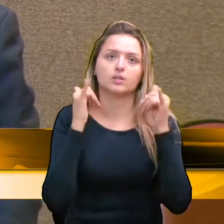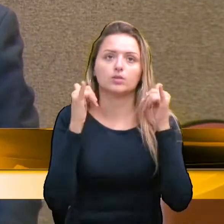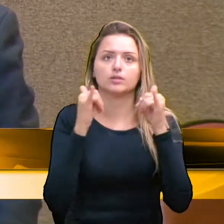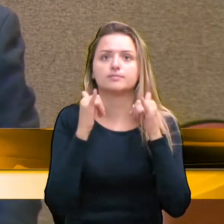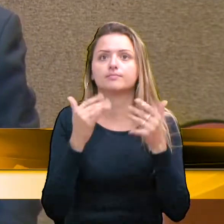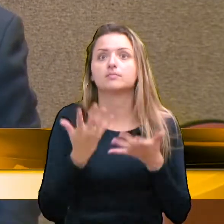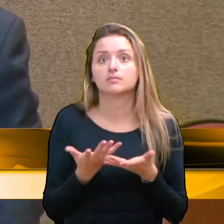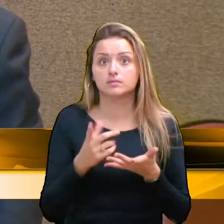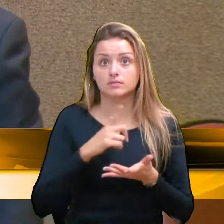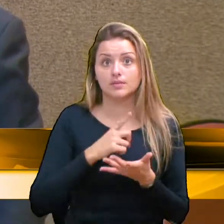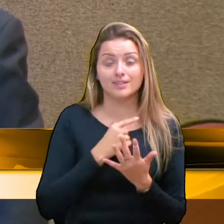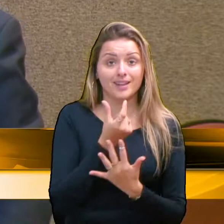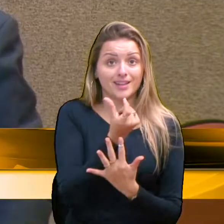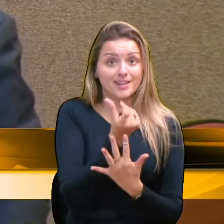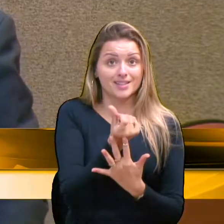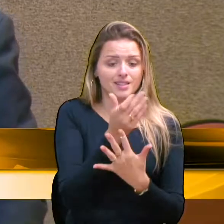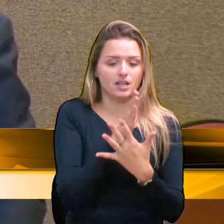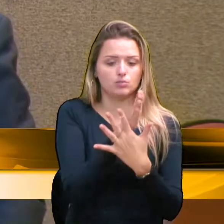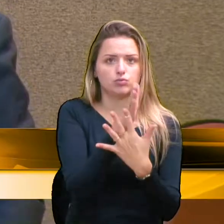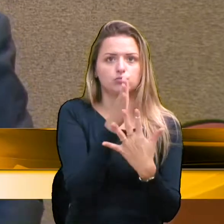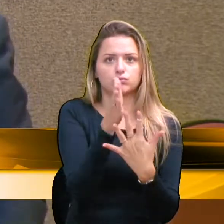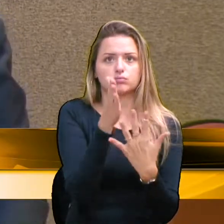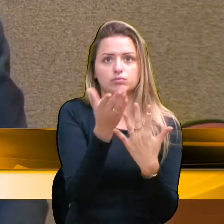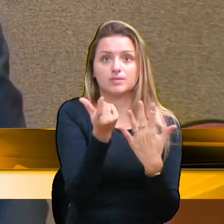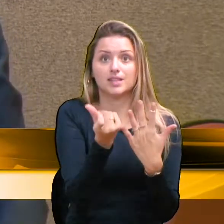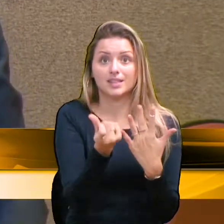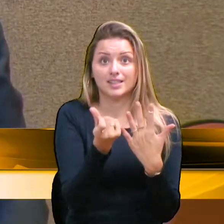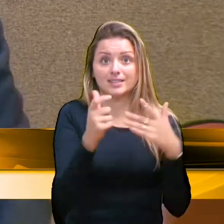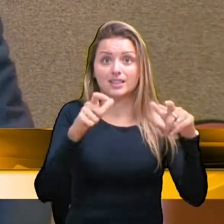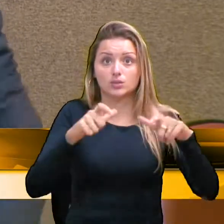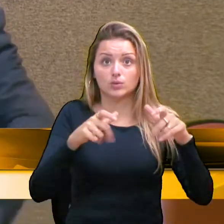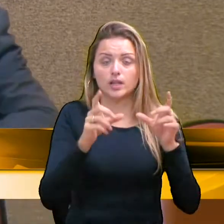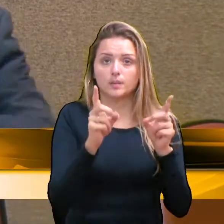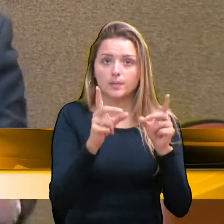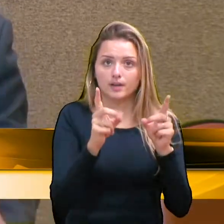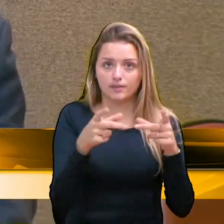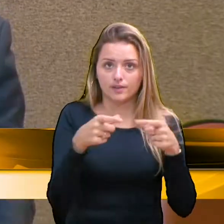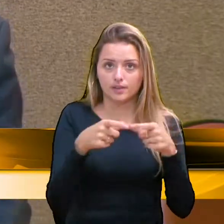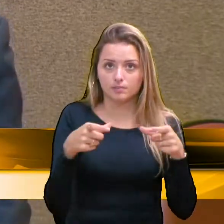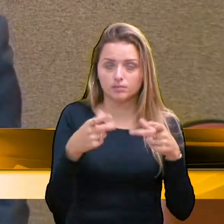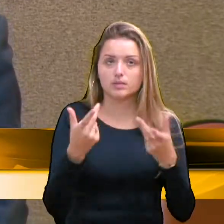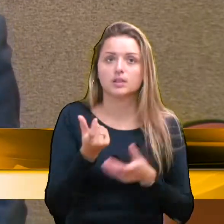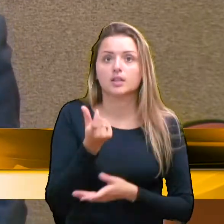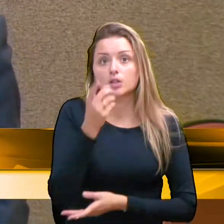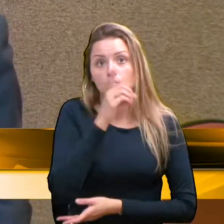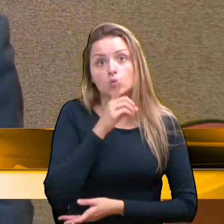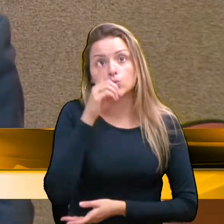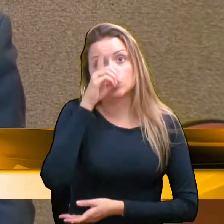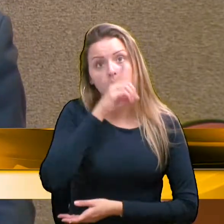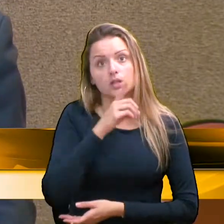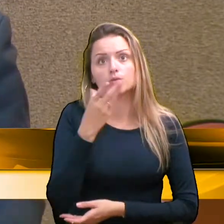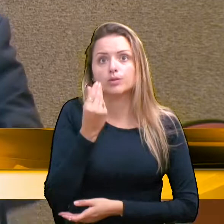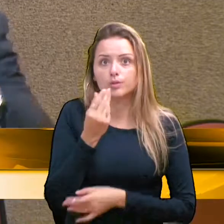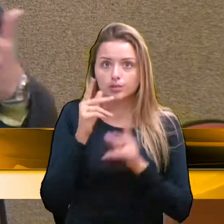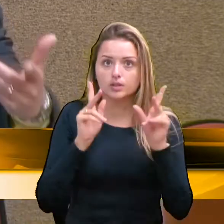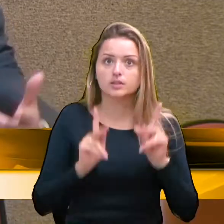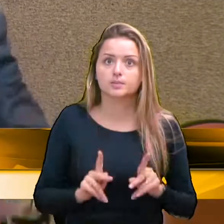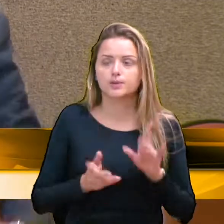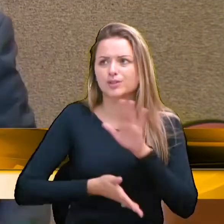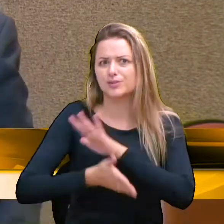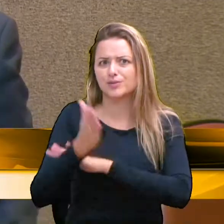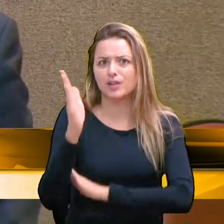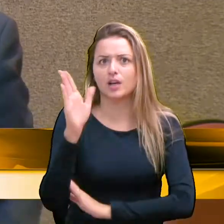temos 6 guichês na rodoviária no domingo, em que um grande número de caxienses, cidadãos da nossa região, viajam